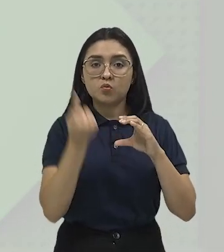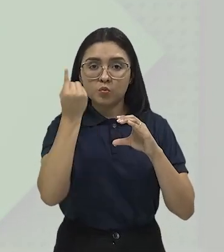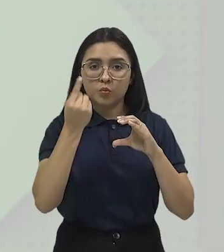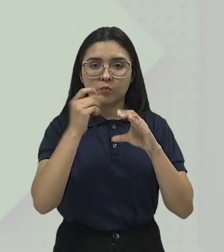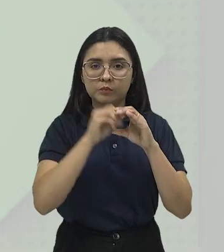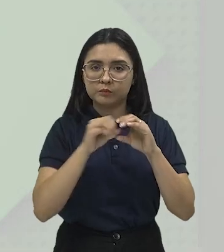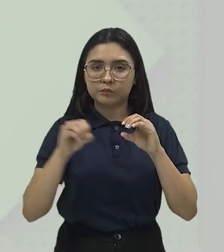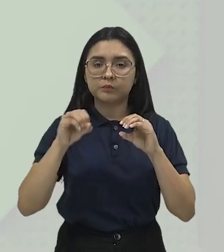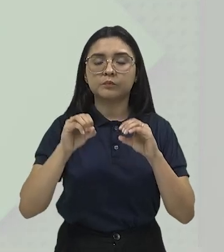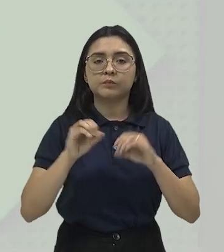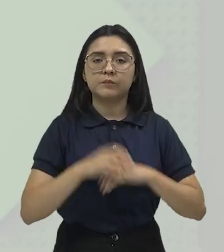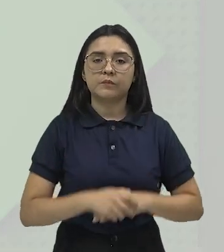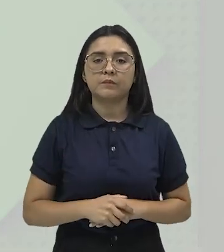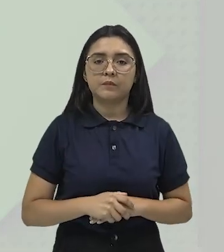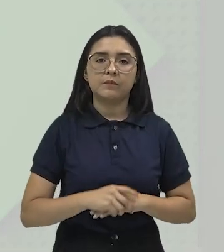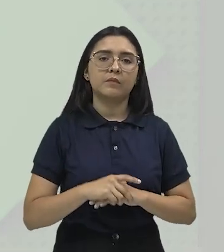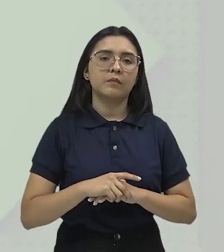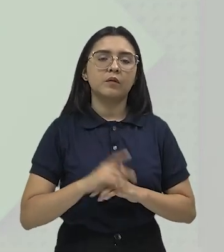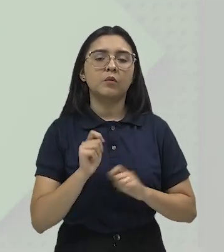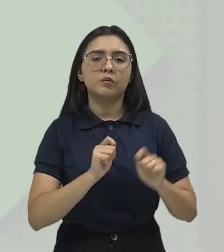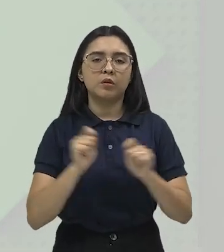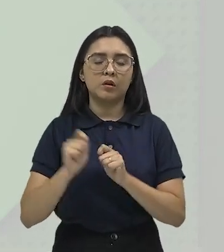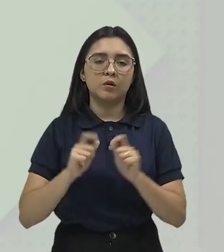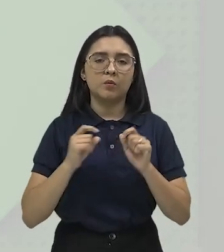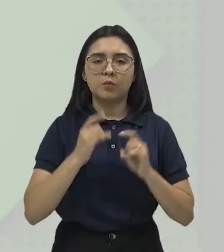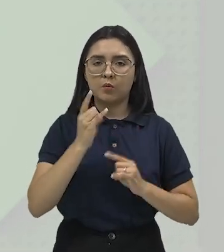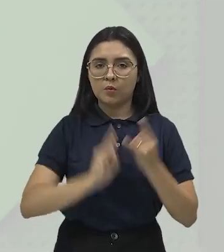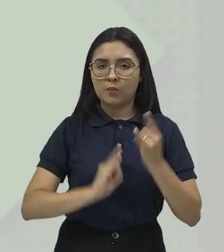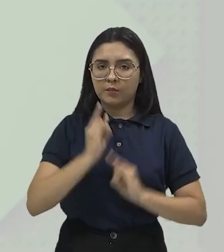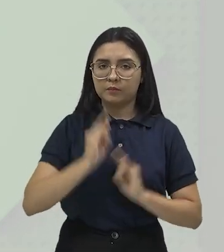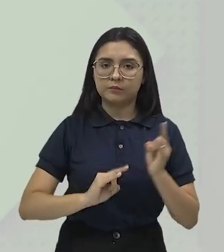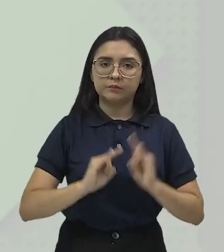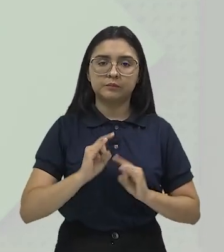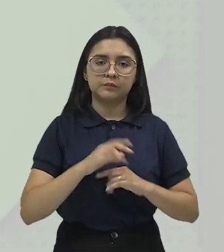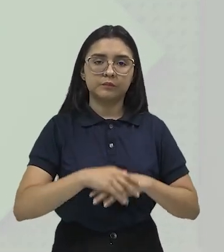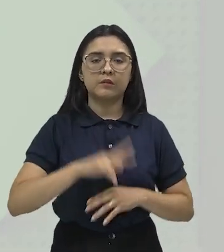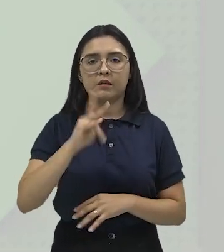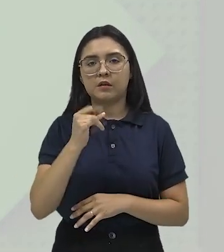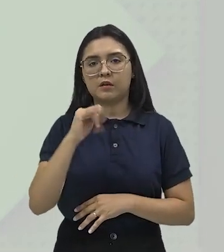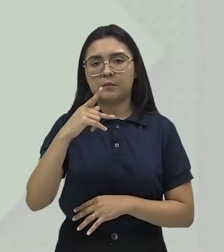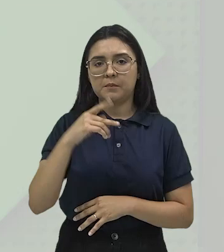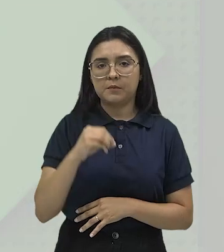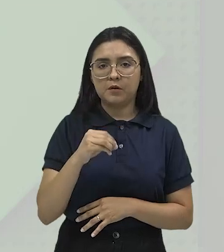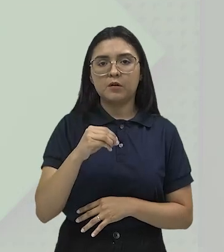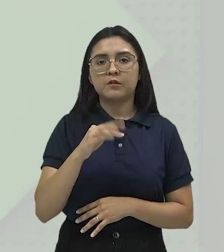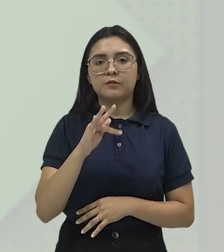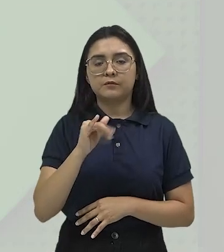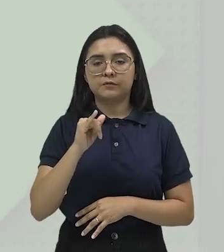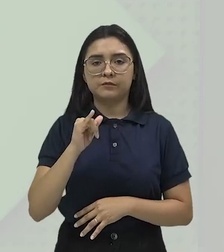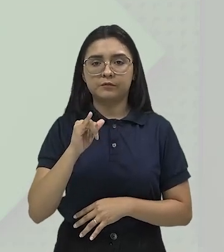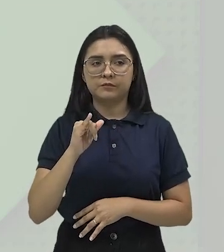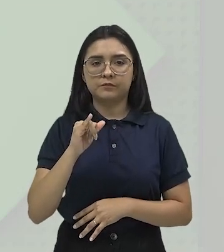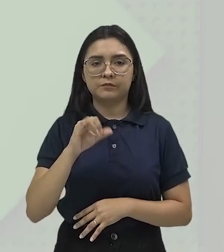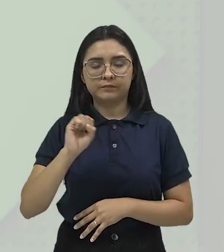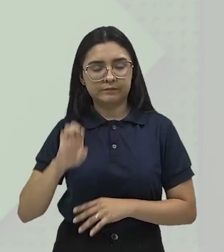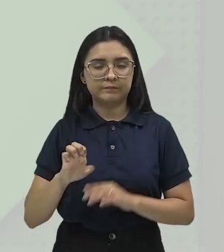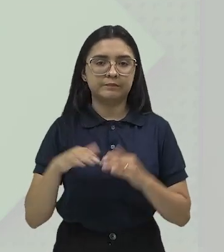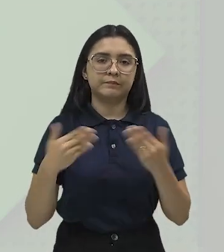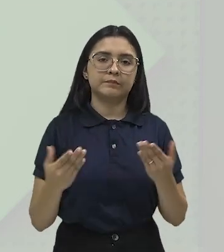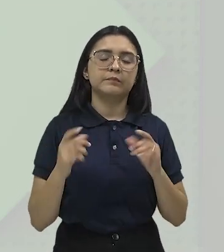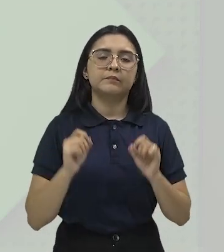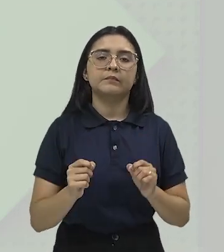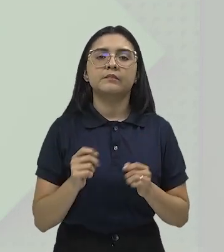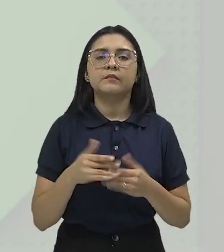ser comandado por hormônios que vêm da hipófise, que é aquela glândula que fica dentro do crânio, tá? E aí cada vez,